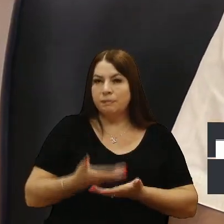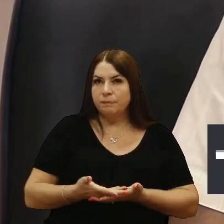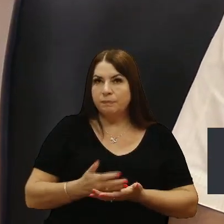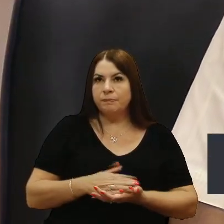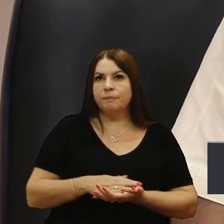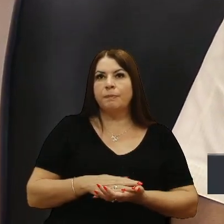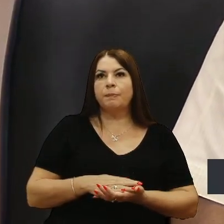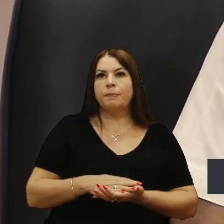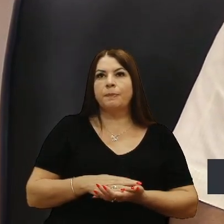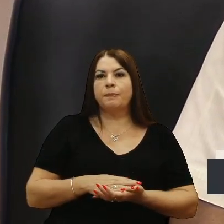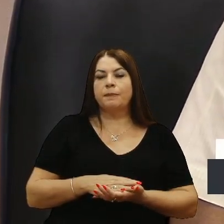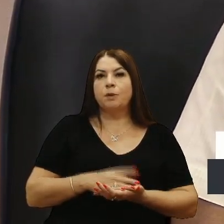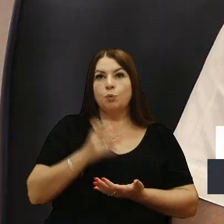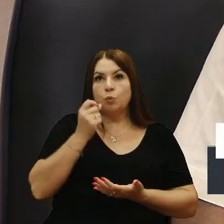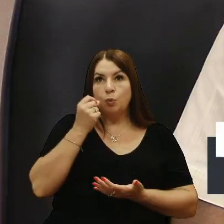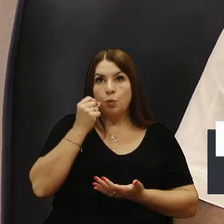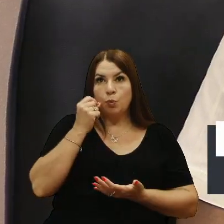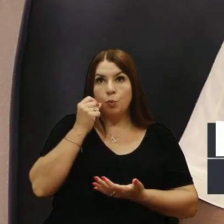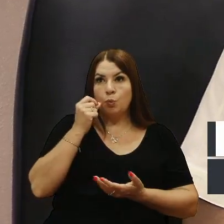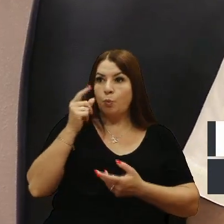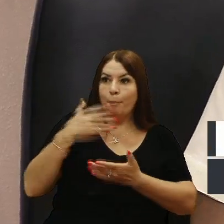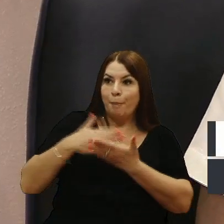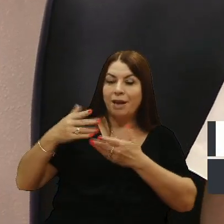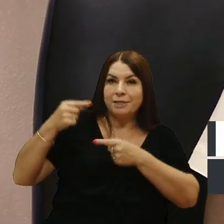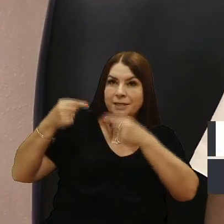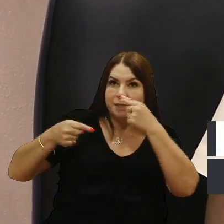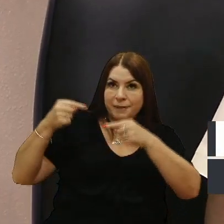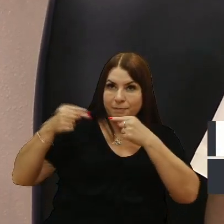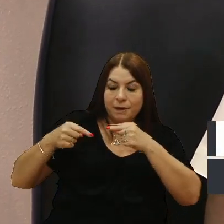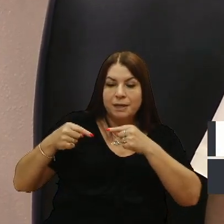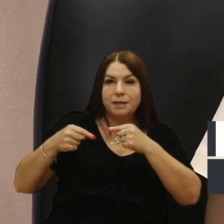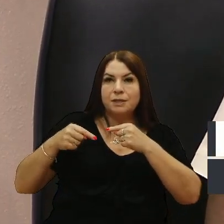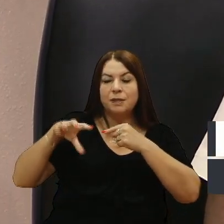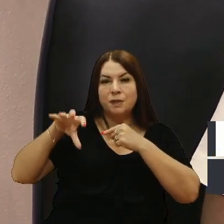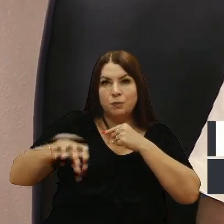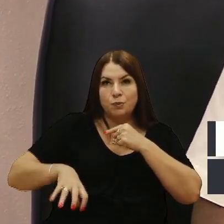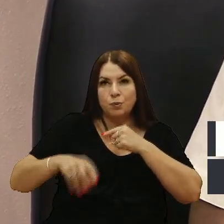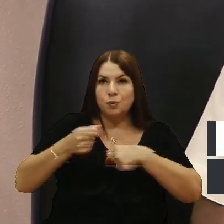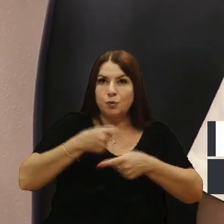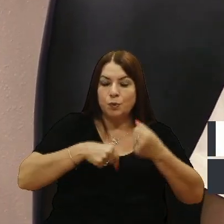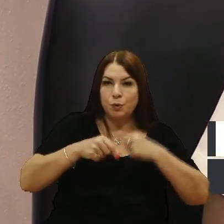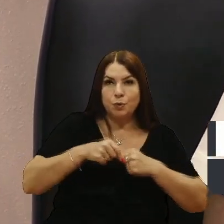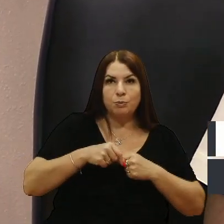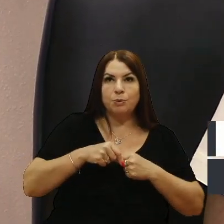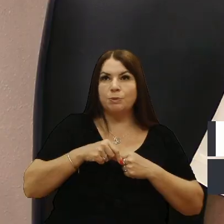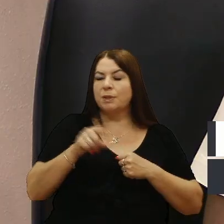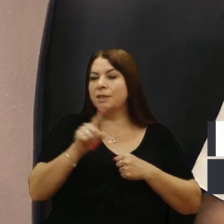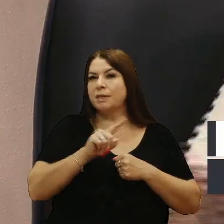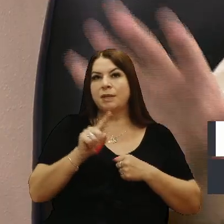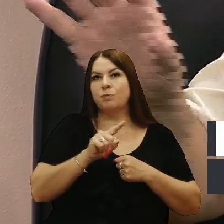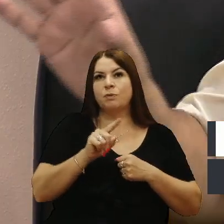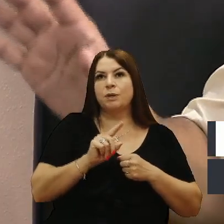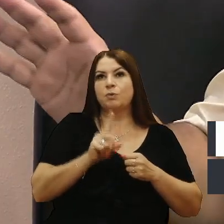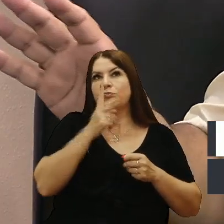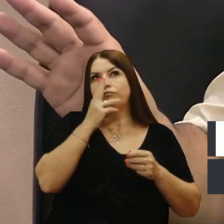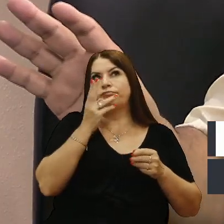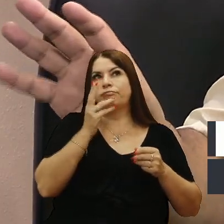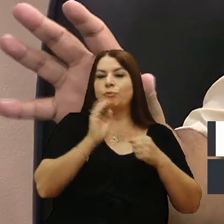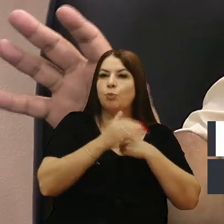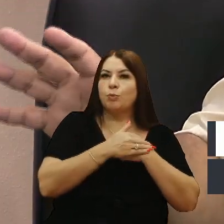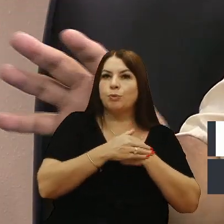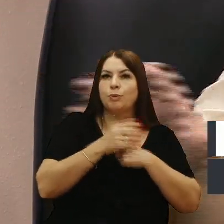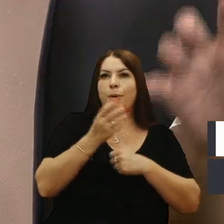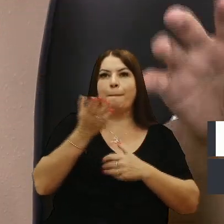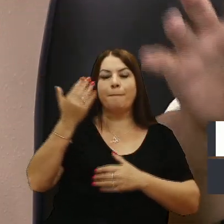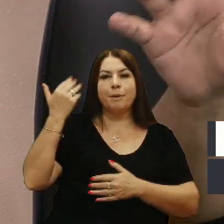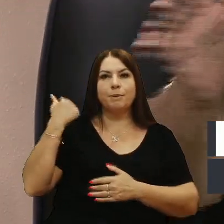E quando se levanta esse debate, setores econômicos não tão ocultos, que às vezes, no passado, né, vereador Cláudio,